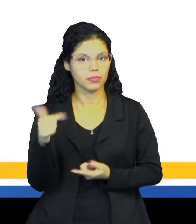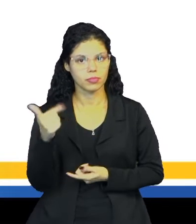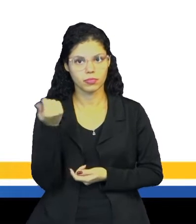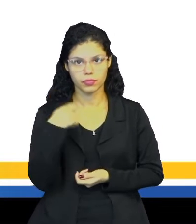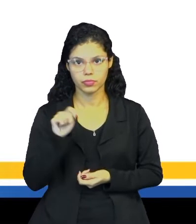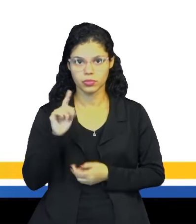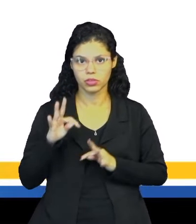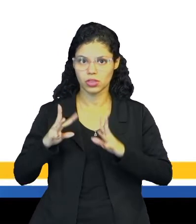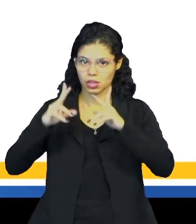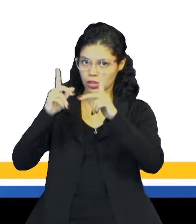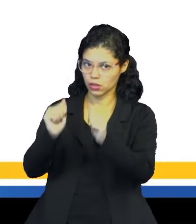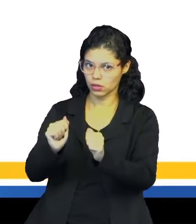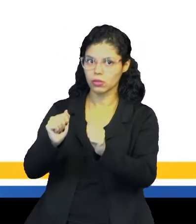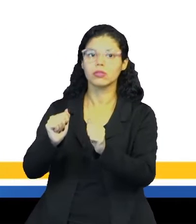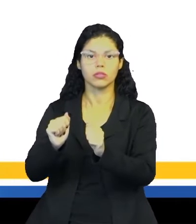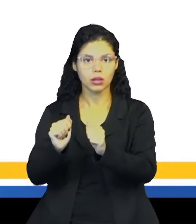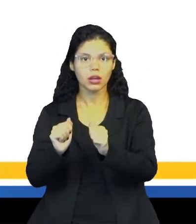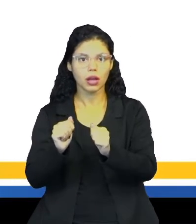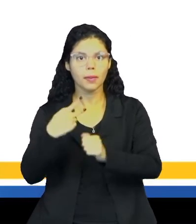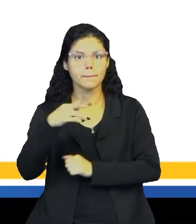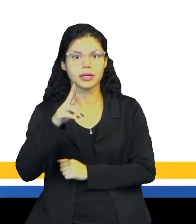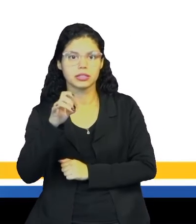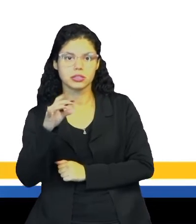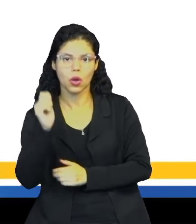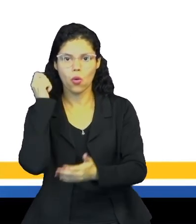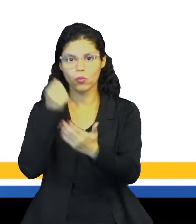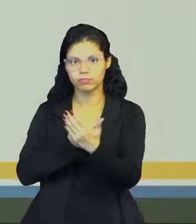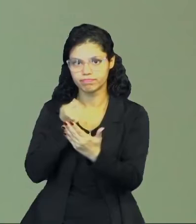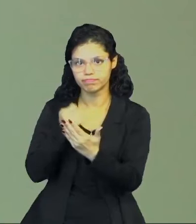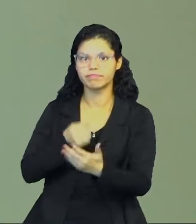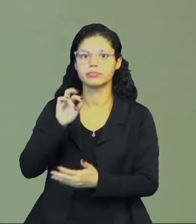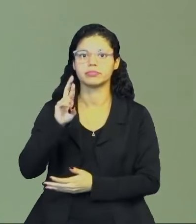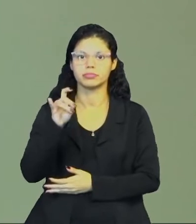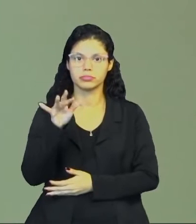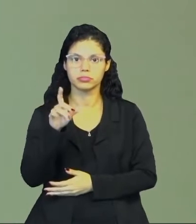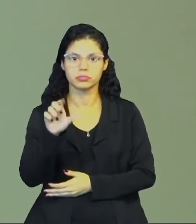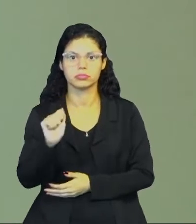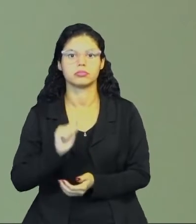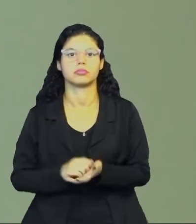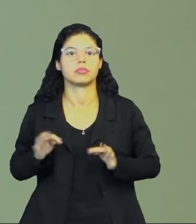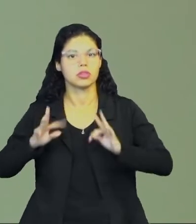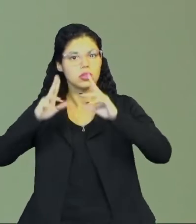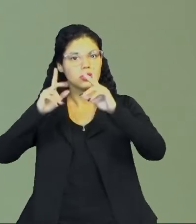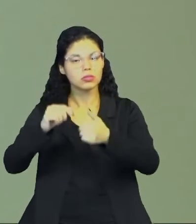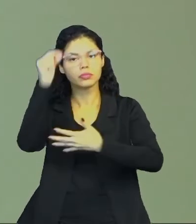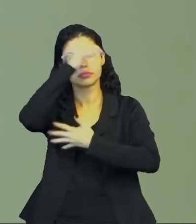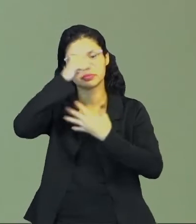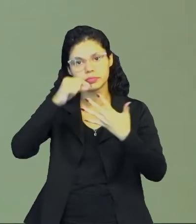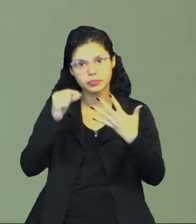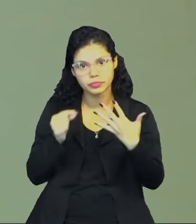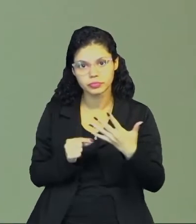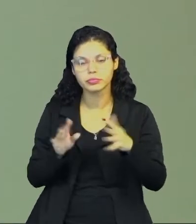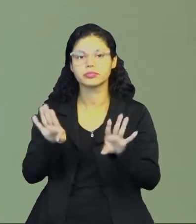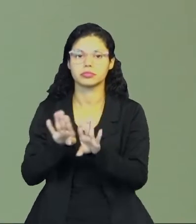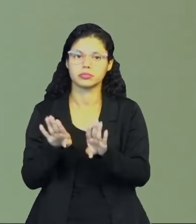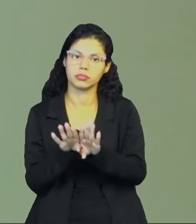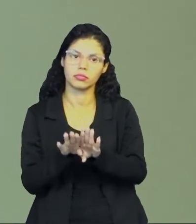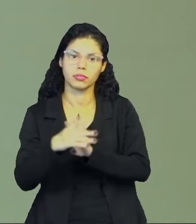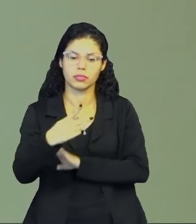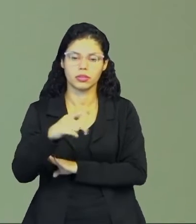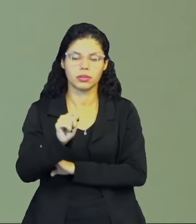locomovem. Todos os esporozoários são parasitas obrigatórios. Então, todos esses protozoários, eles